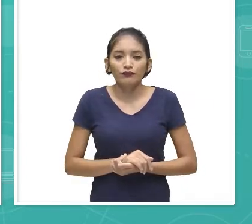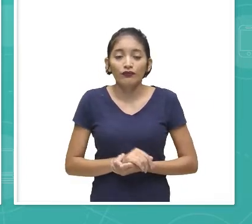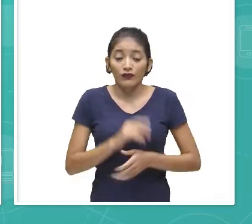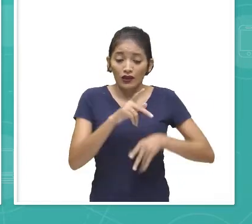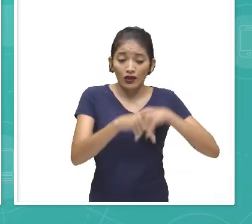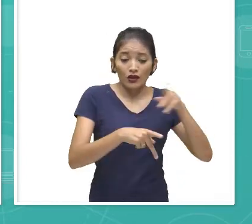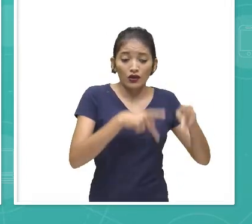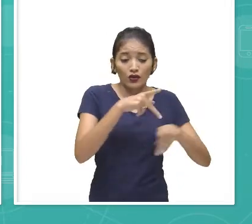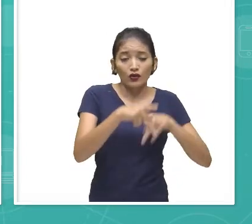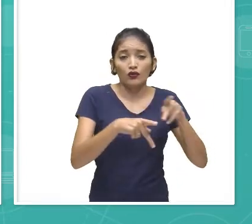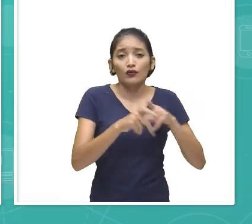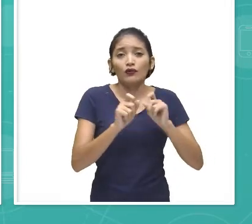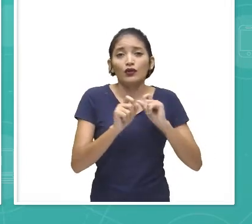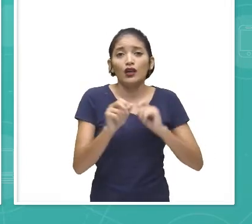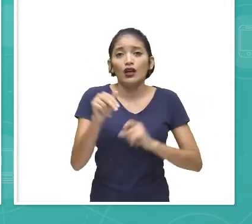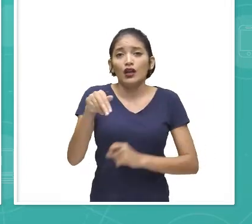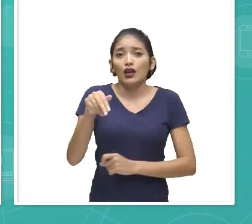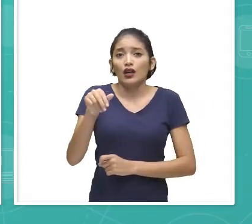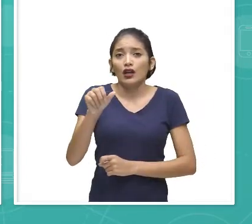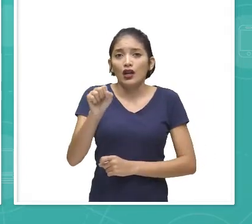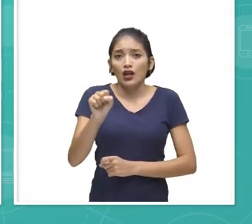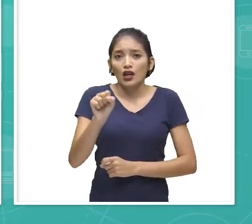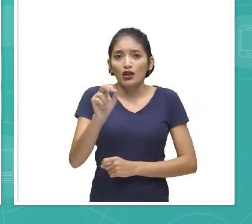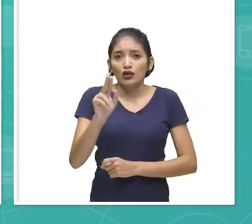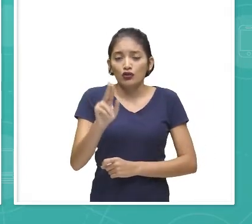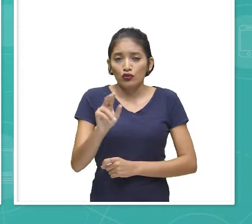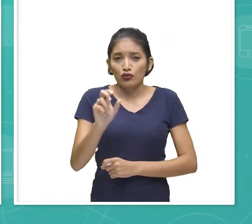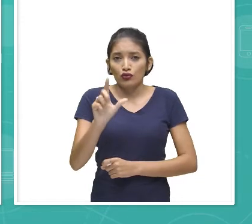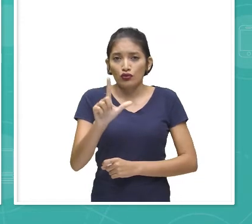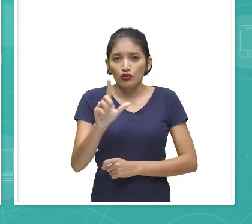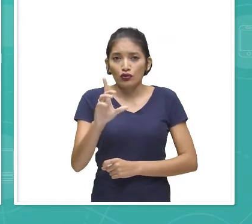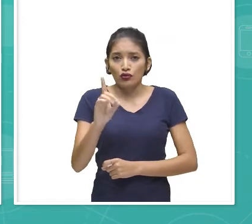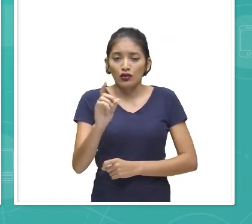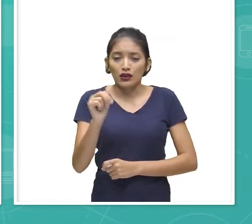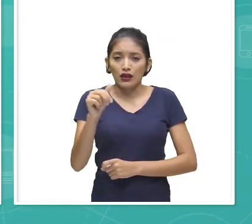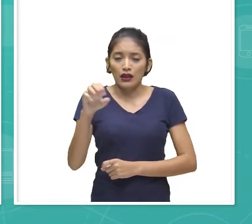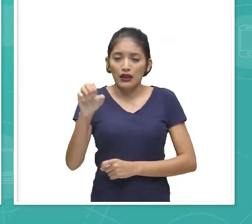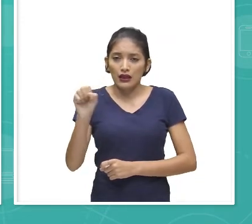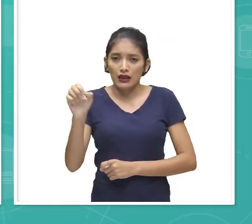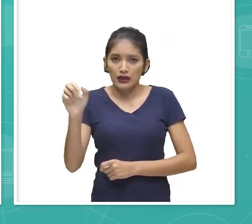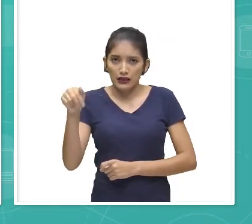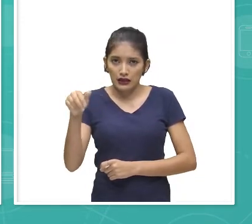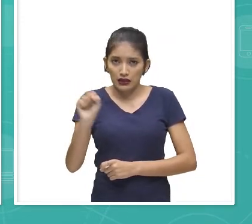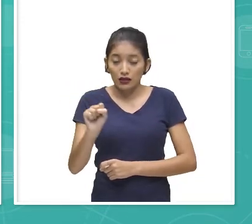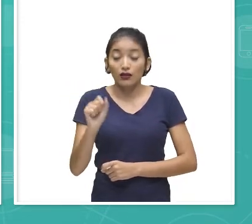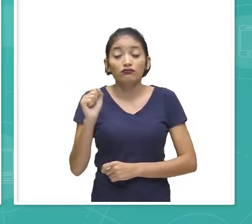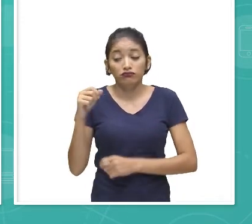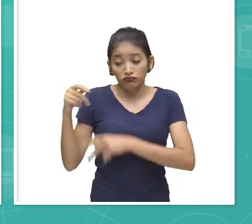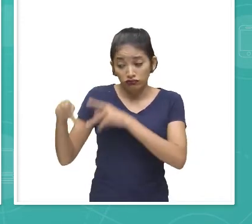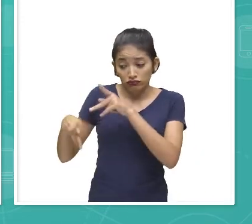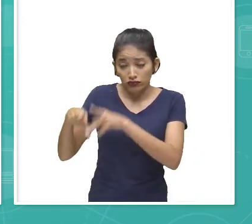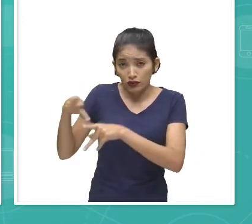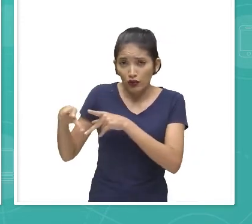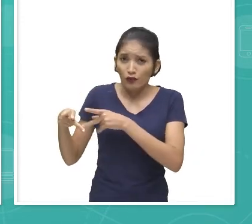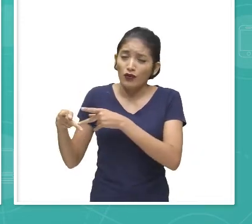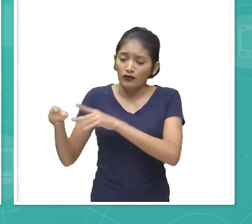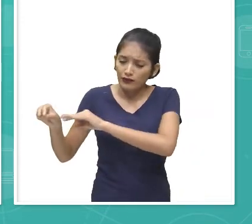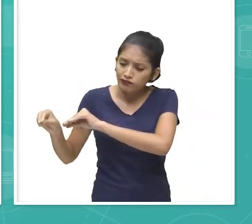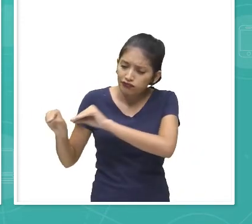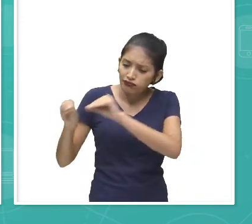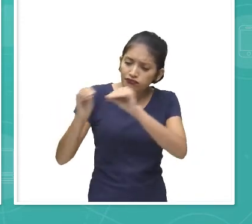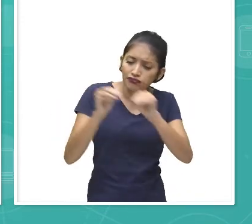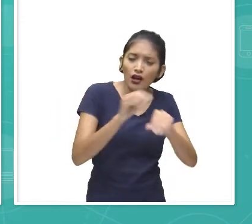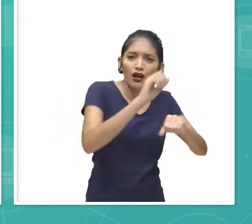povos sudaneses. Porque como vocês estão percebendo, esses povos que vieram